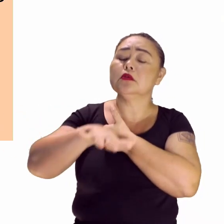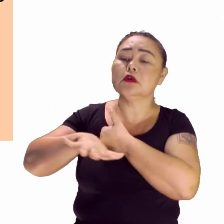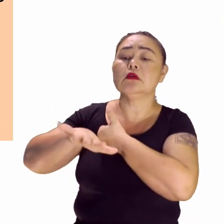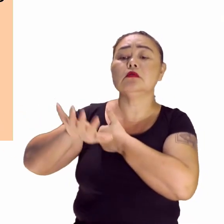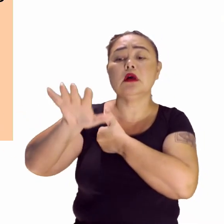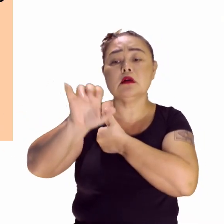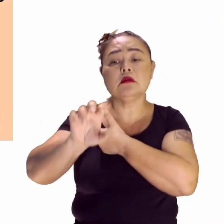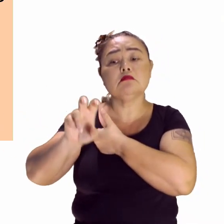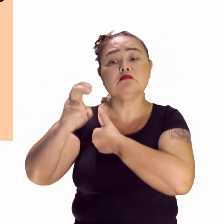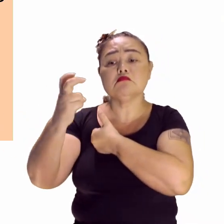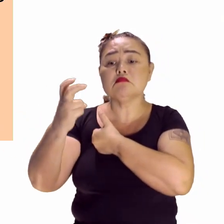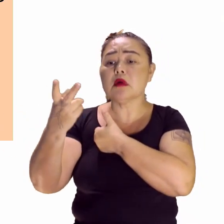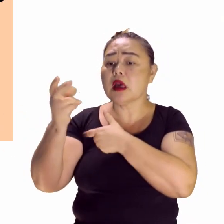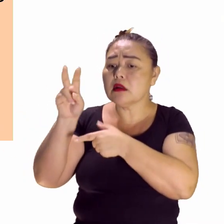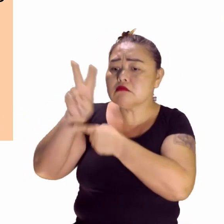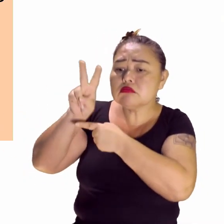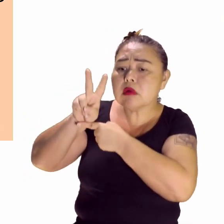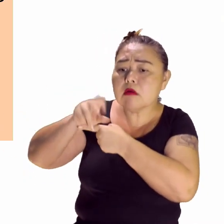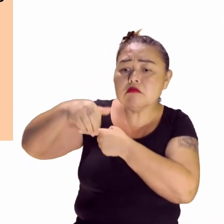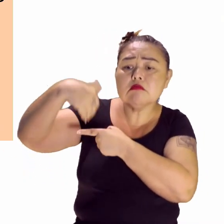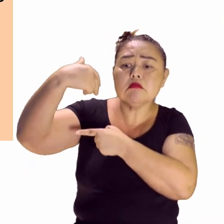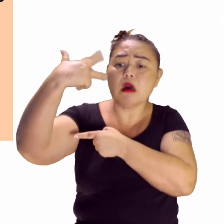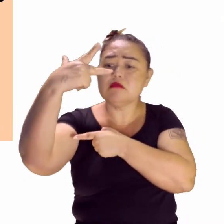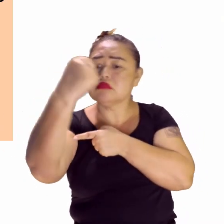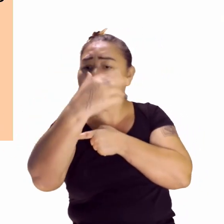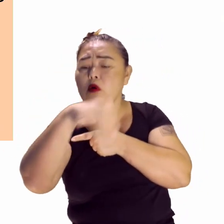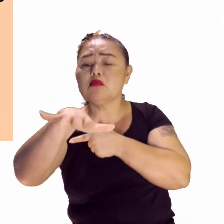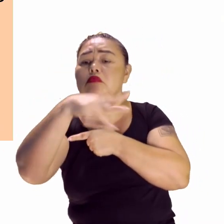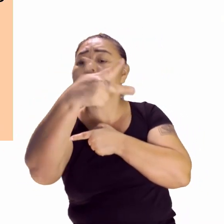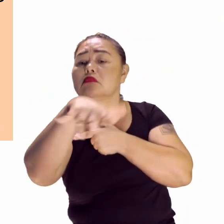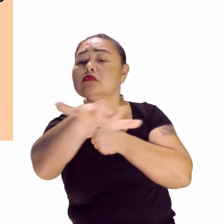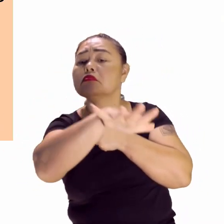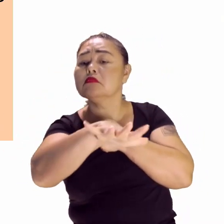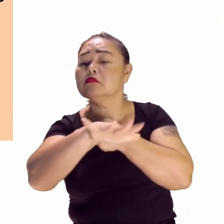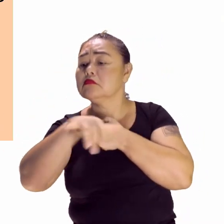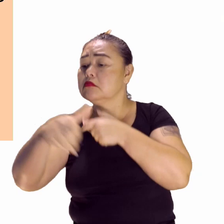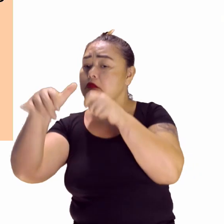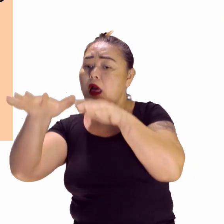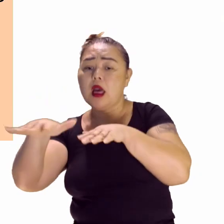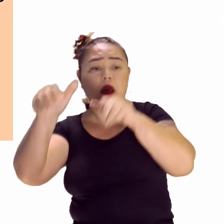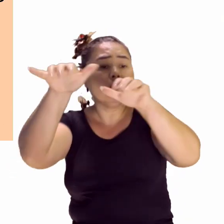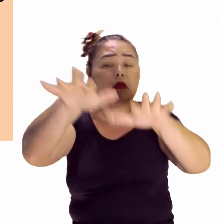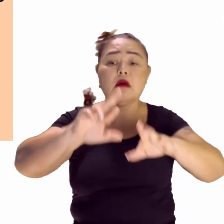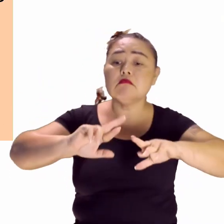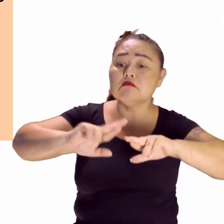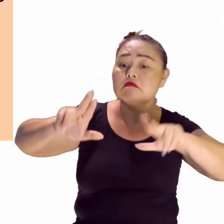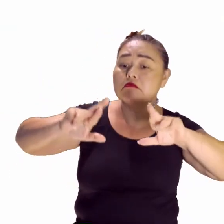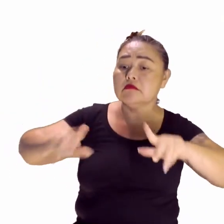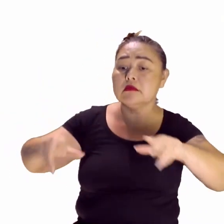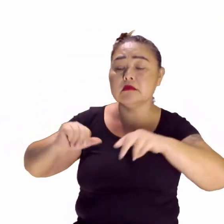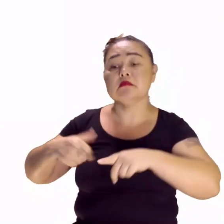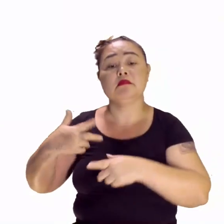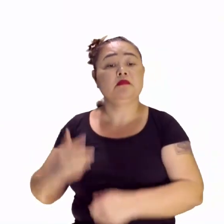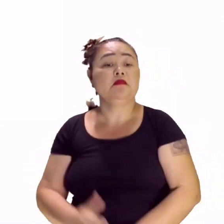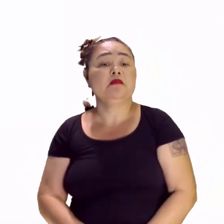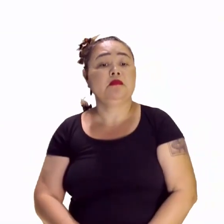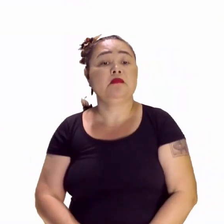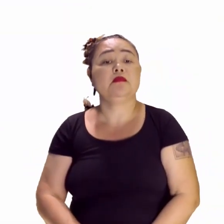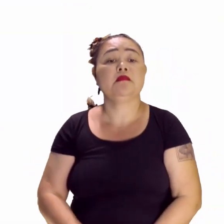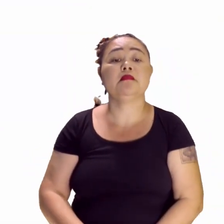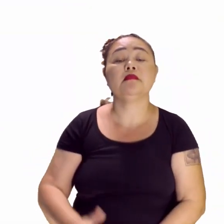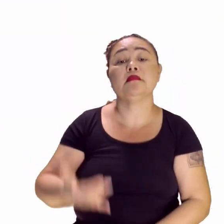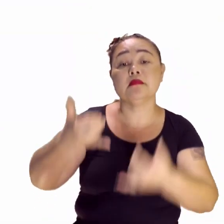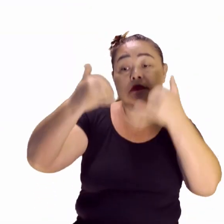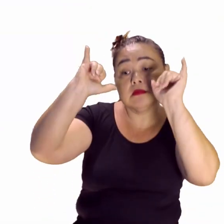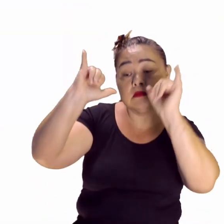região acaba prevalecendo sobre a esponja muito bem vamos lá a